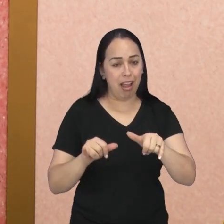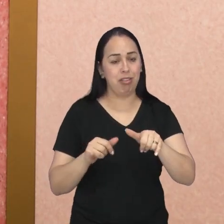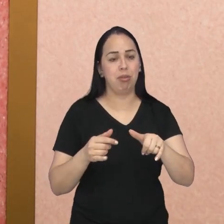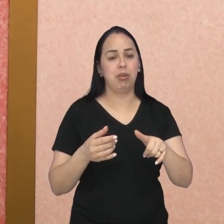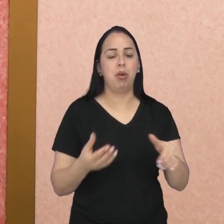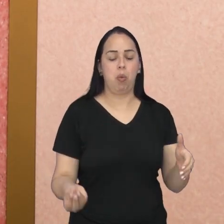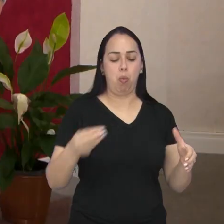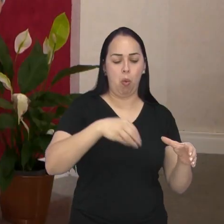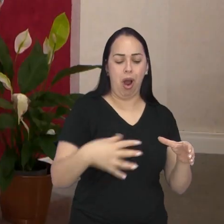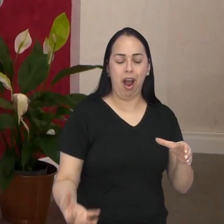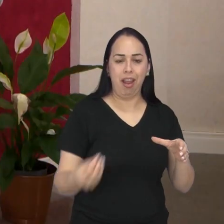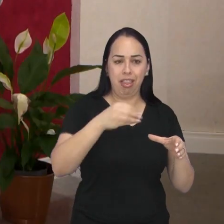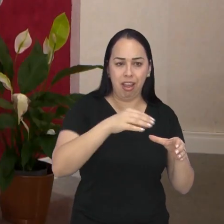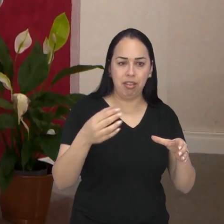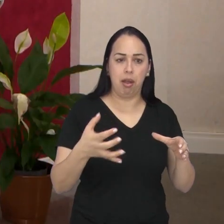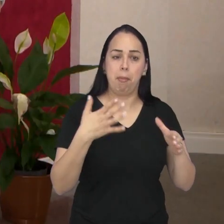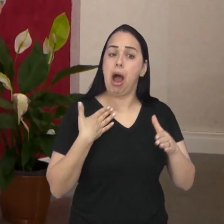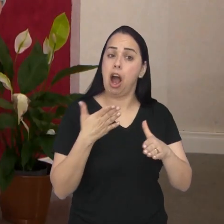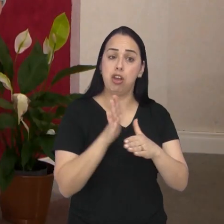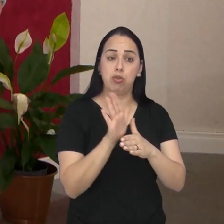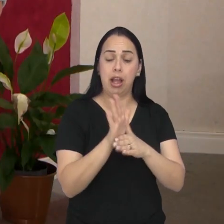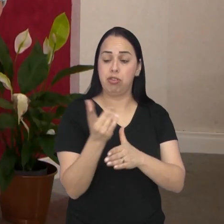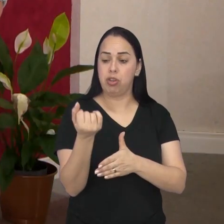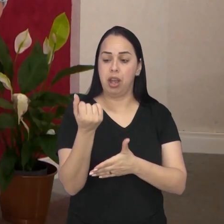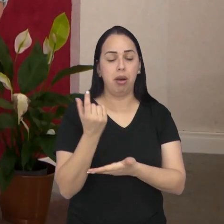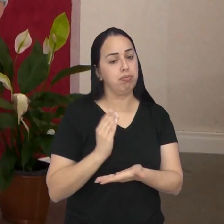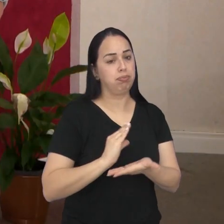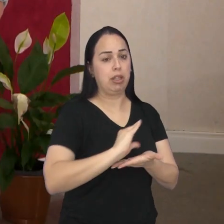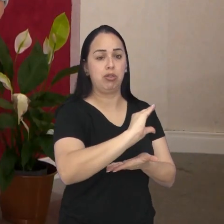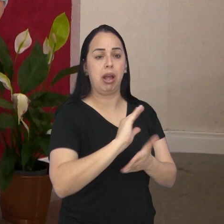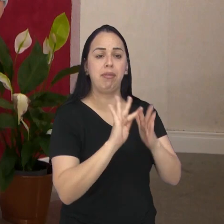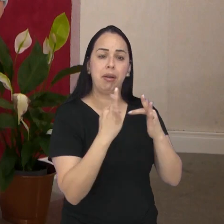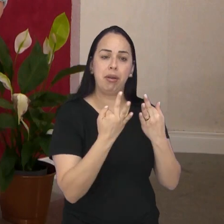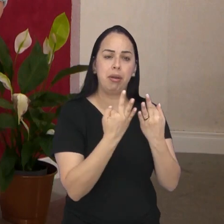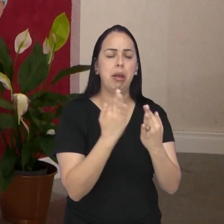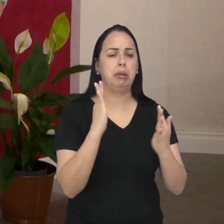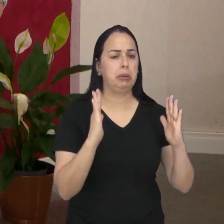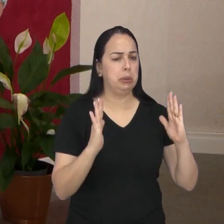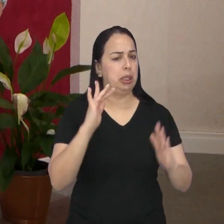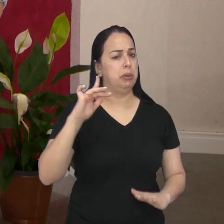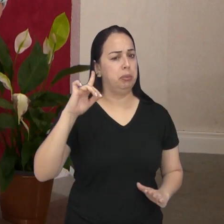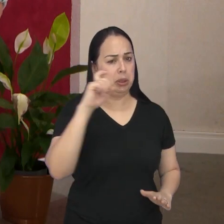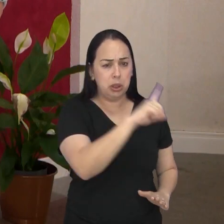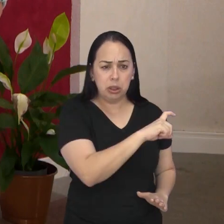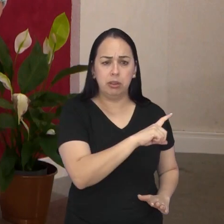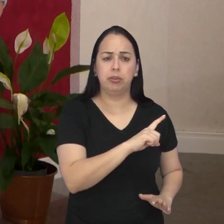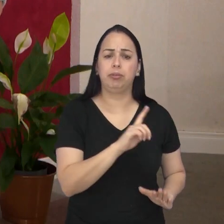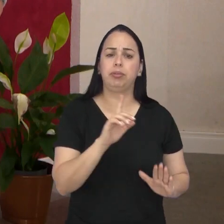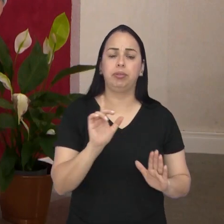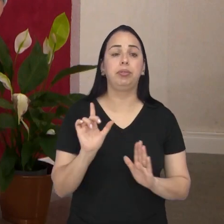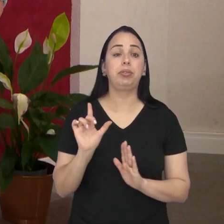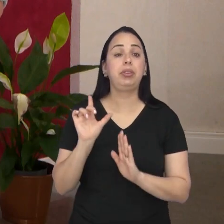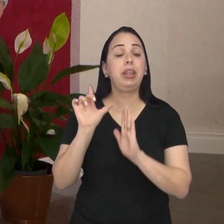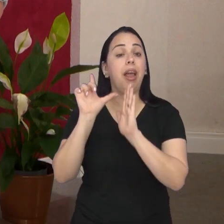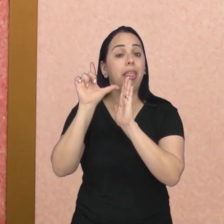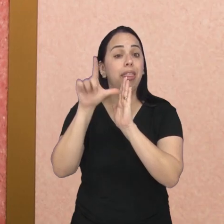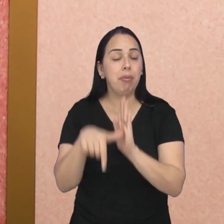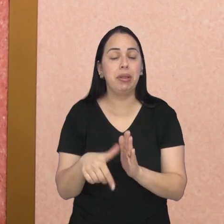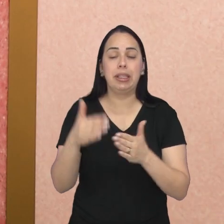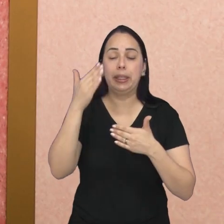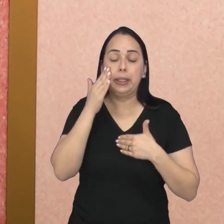empacotador, tudo para ajudar a minha família, né? Enfim, foi um período bem complicado, né?